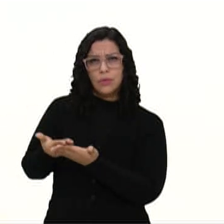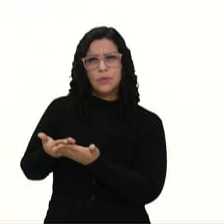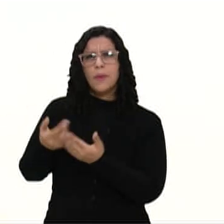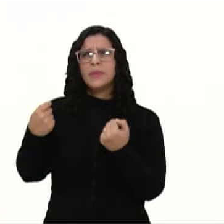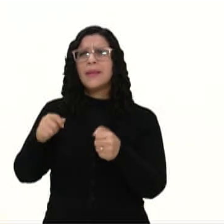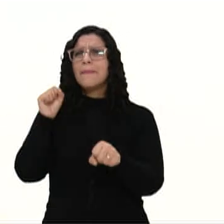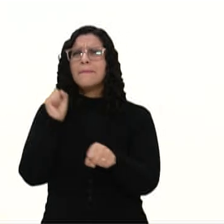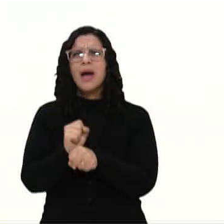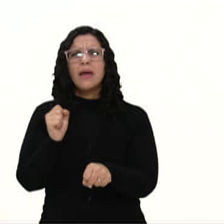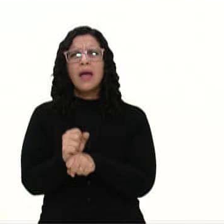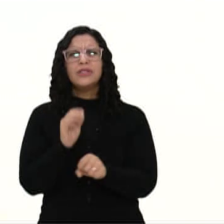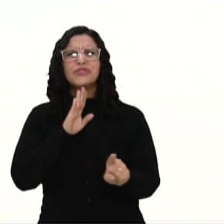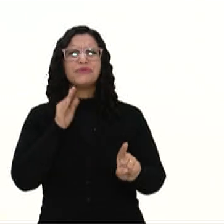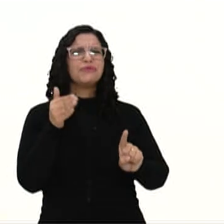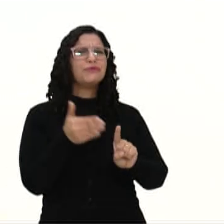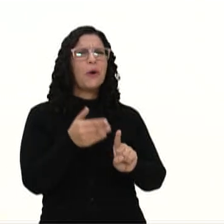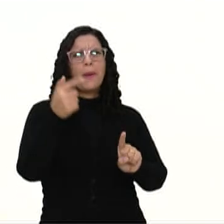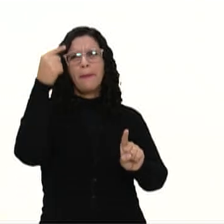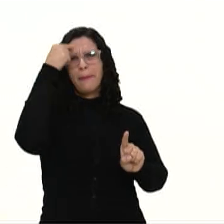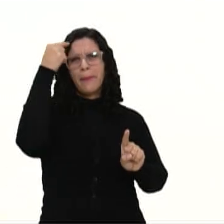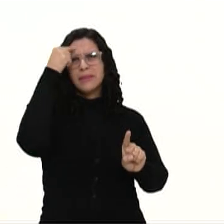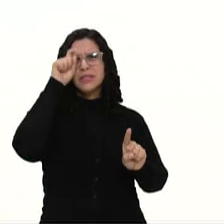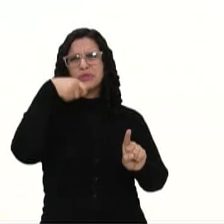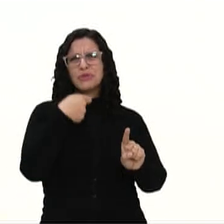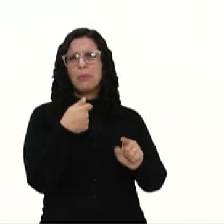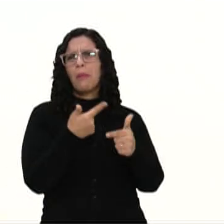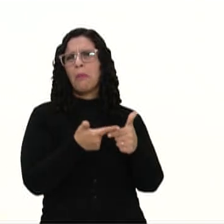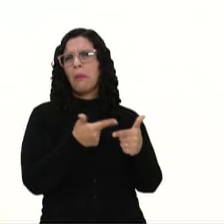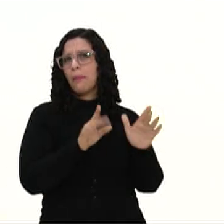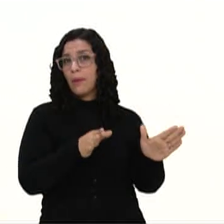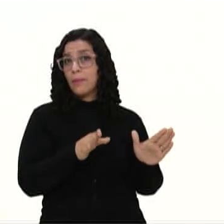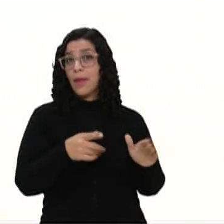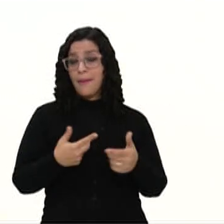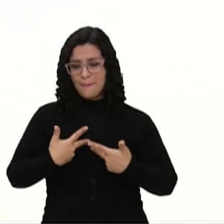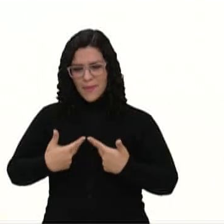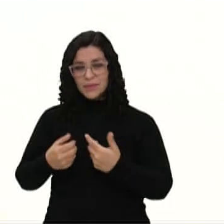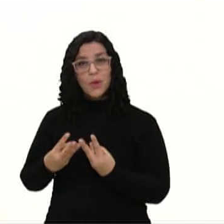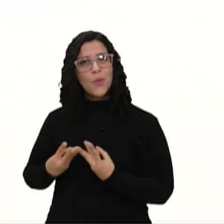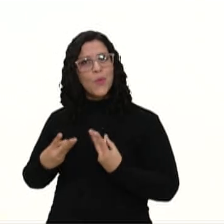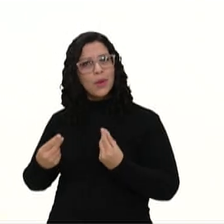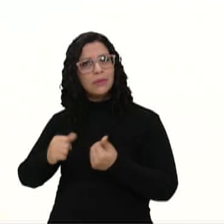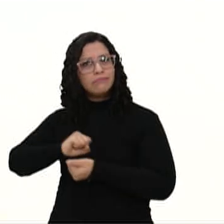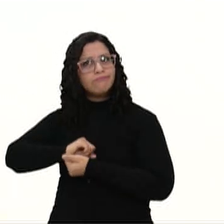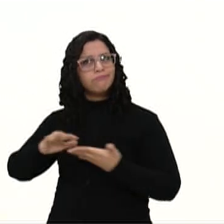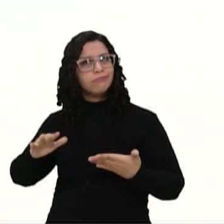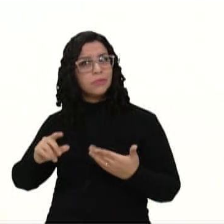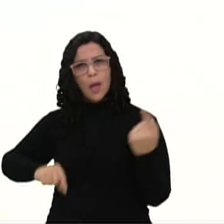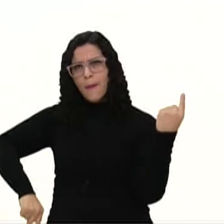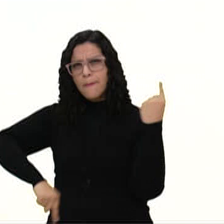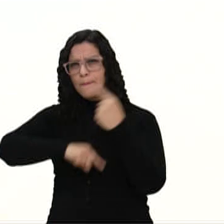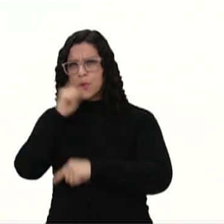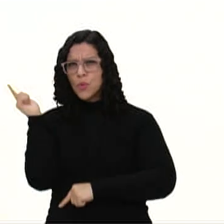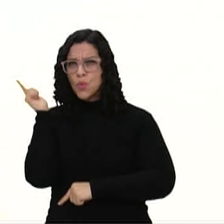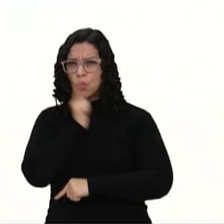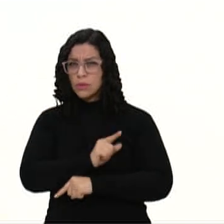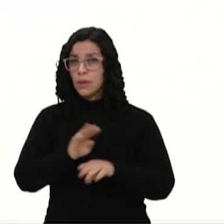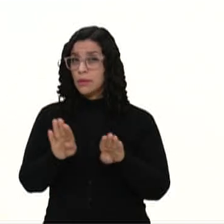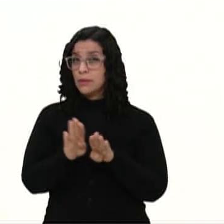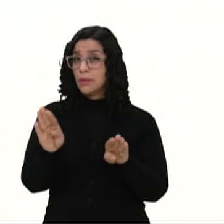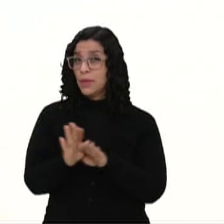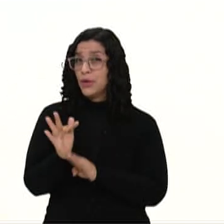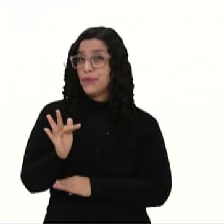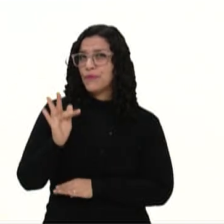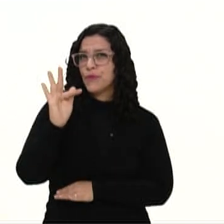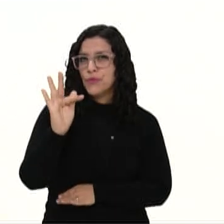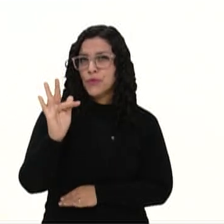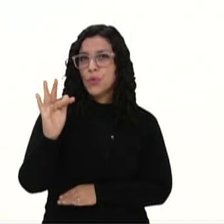pensar nos problemas. Assim perceberão suas habilidades e qualidades, superarão as dificuldades, tendo até o